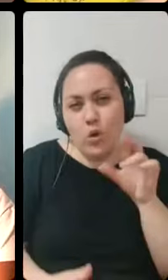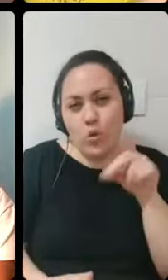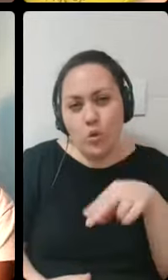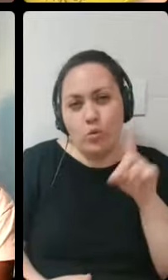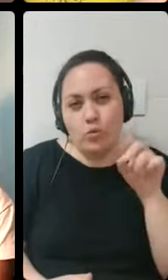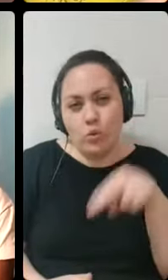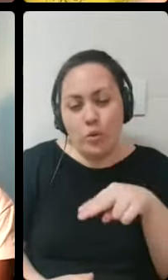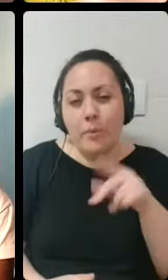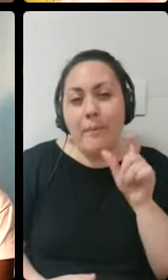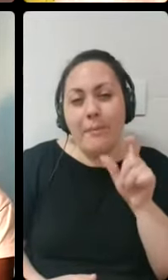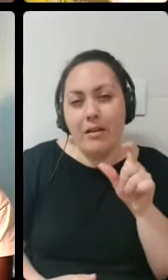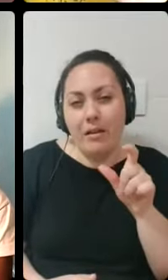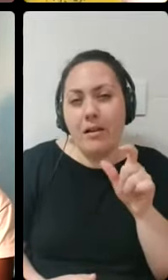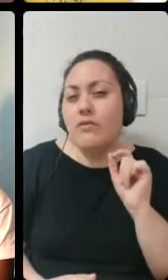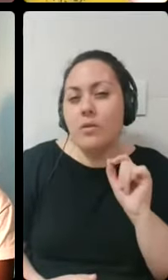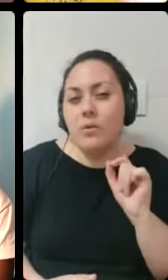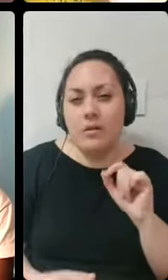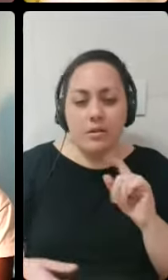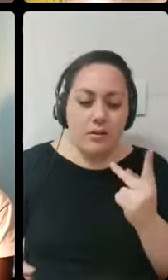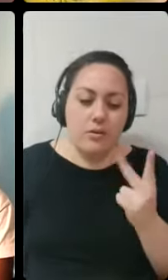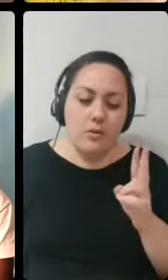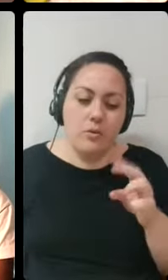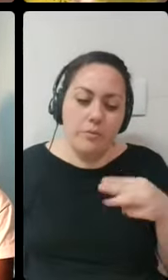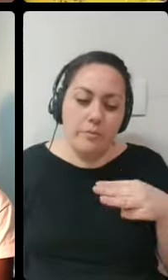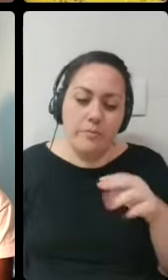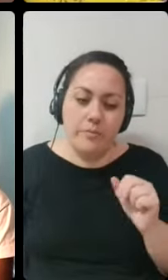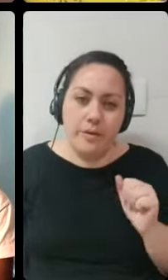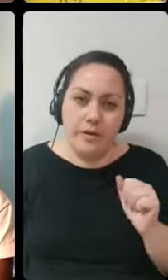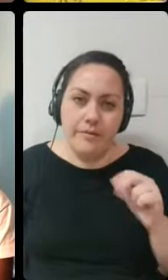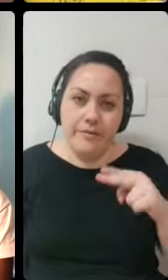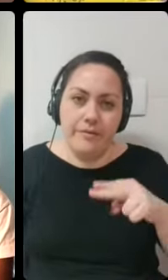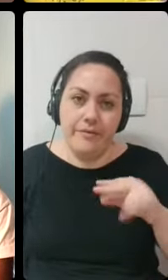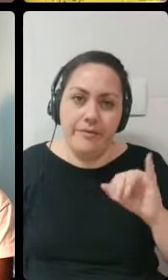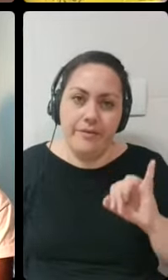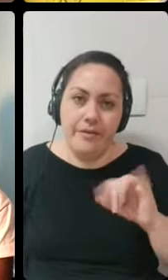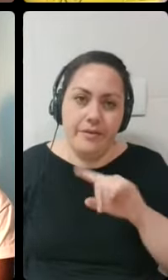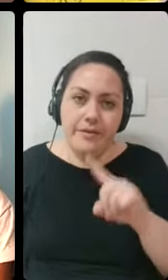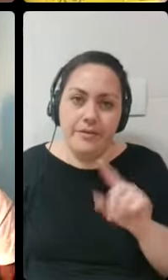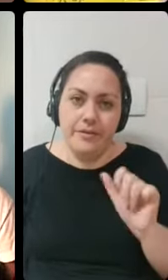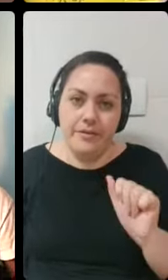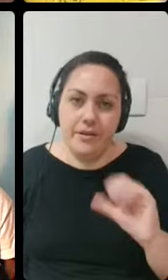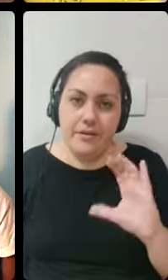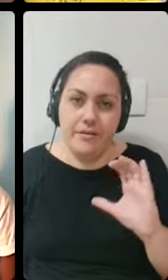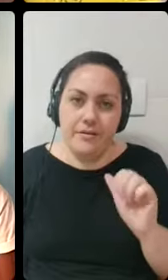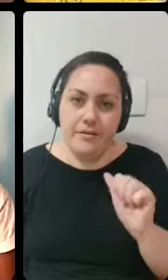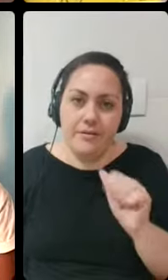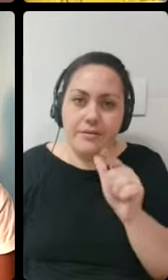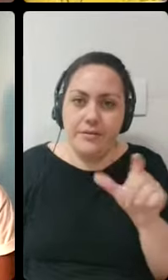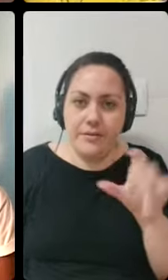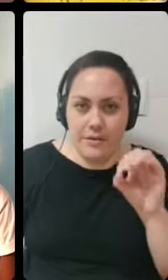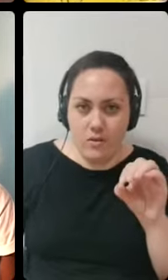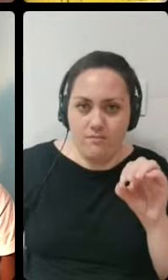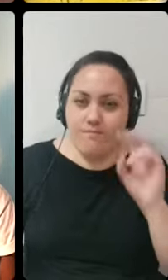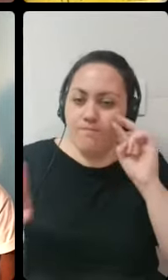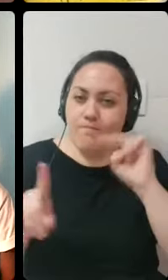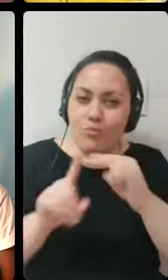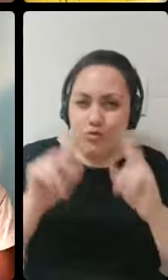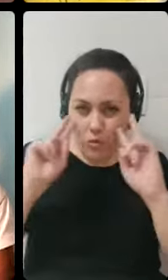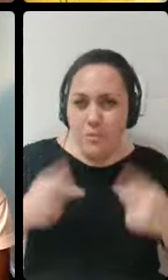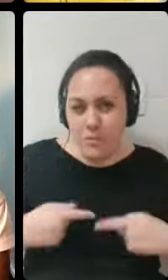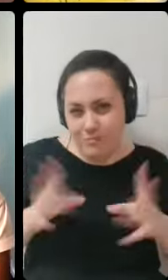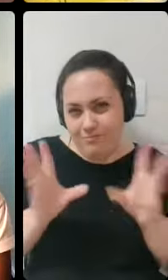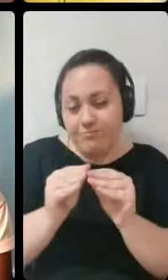humanização, que não é porque a pessoa tá ali na tua frente conversando, não é porque